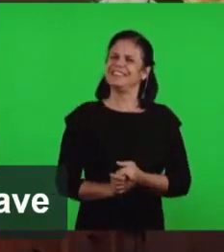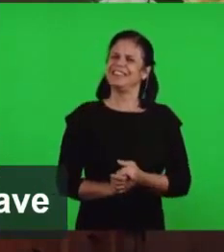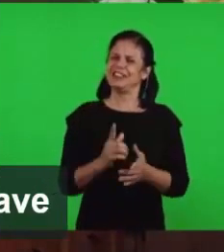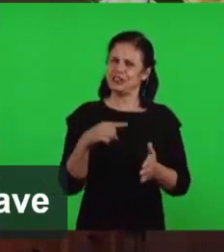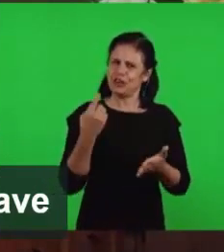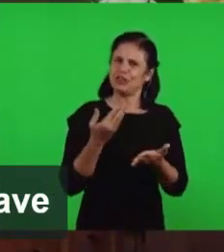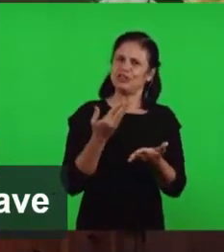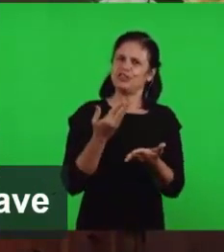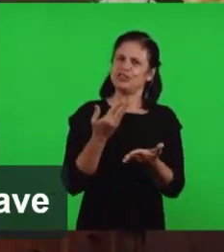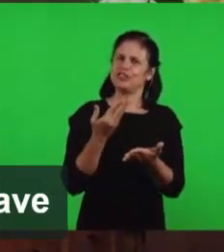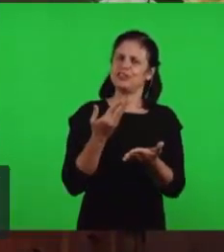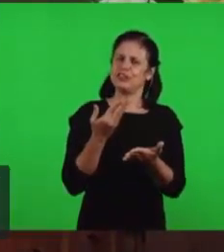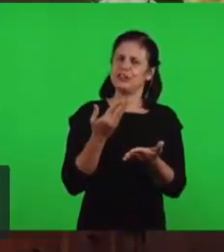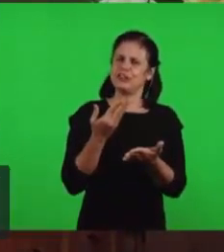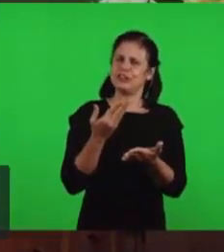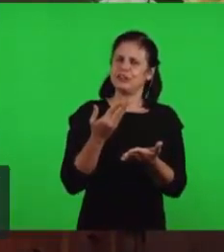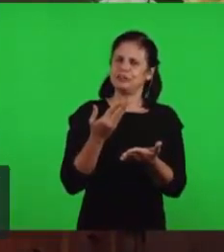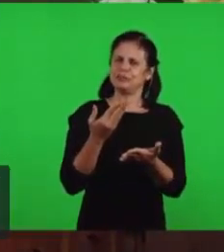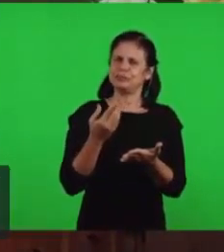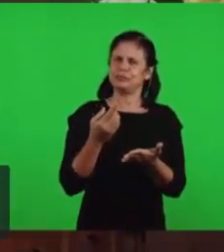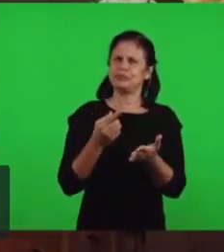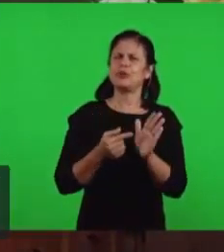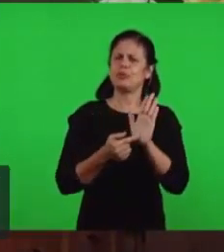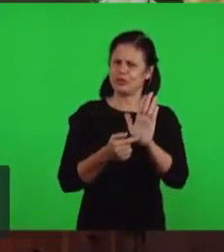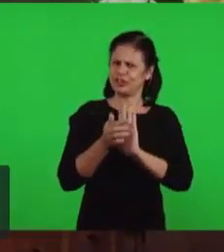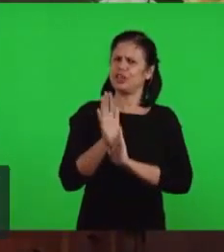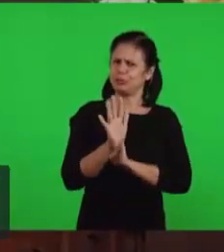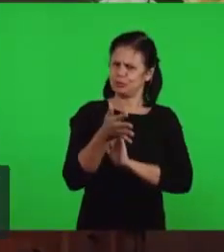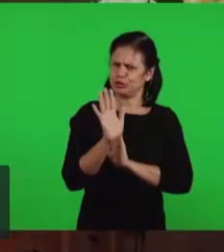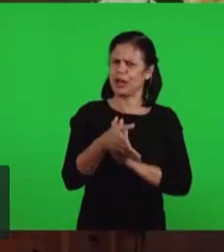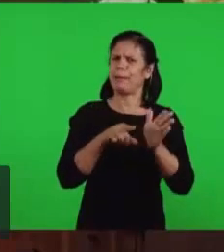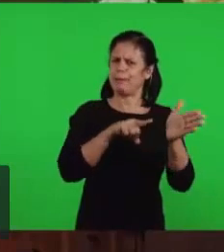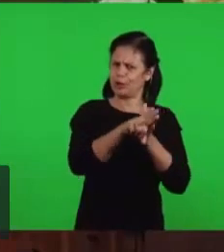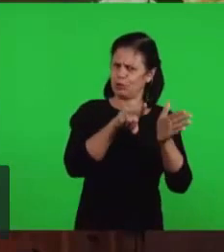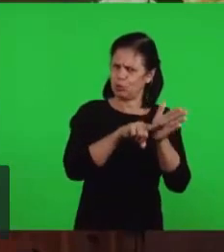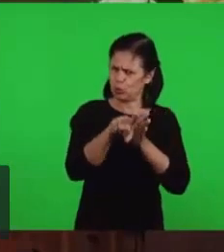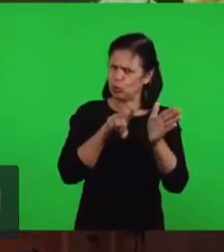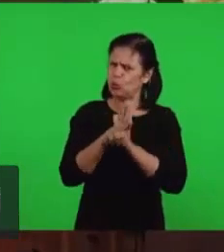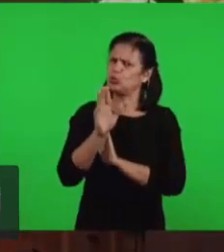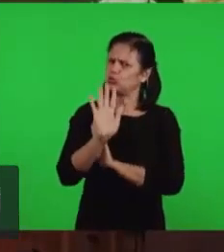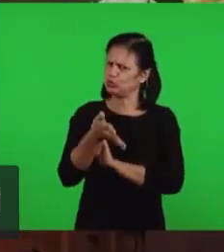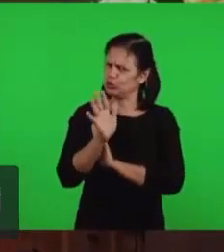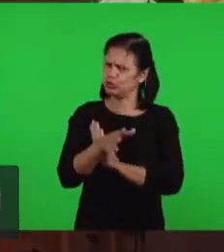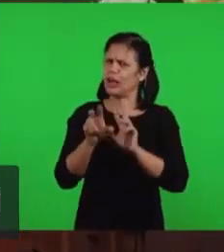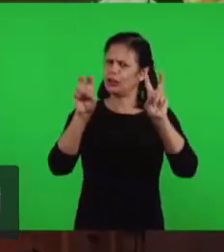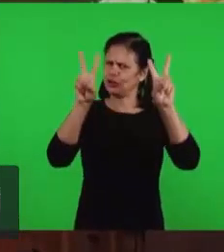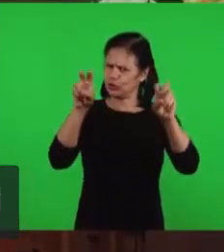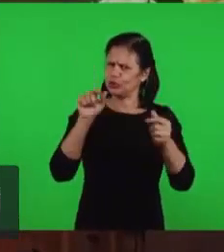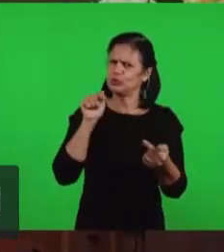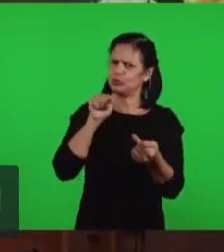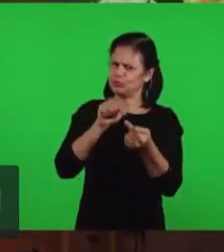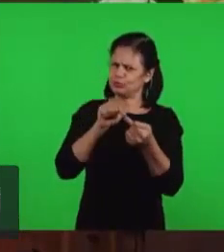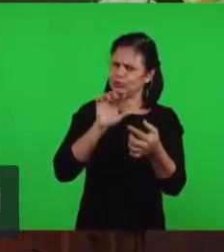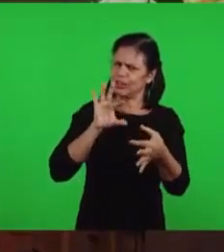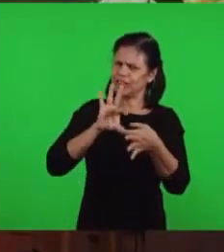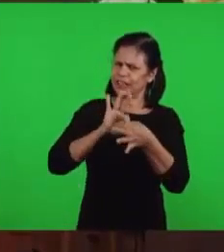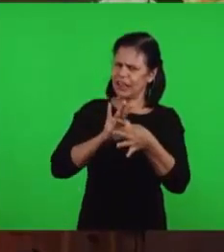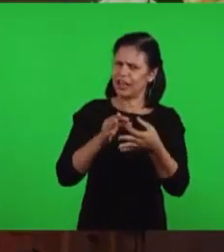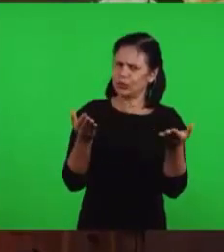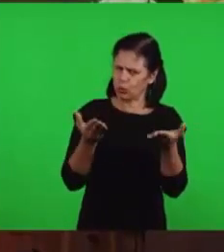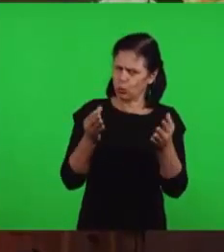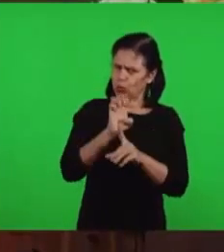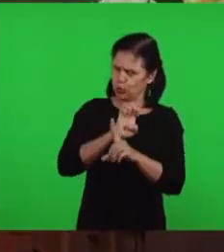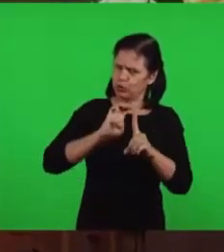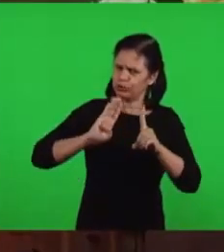nós já passamos para as igrejas as perguntas relacionadas ao assunto a esta escola bíblica de